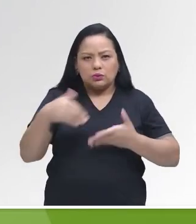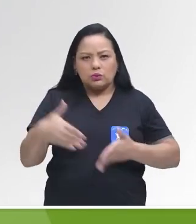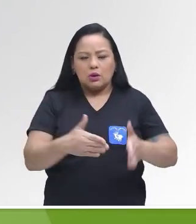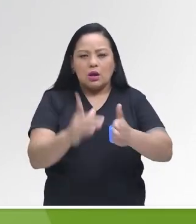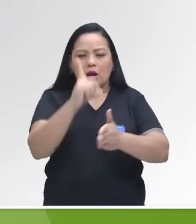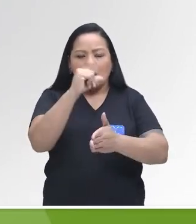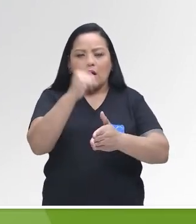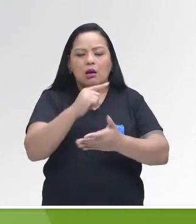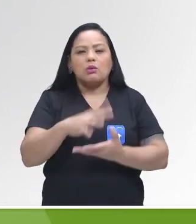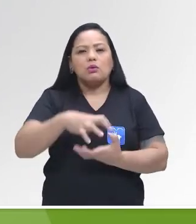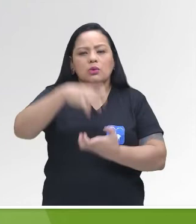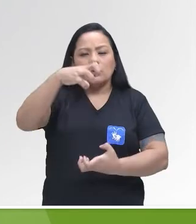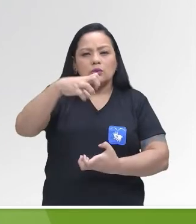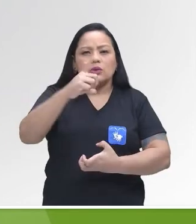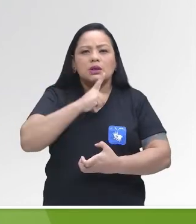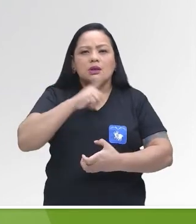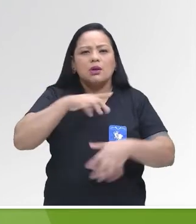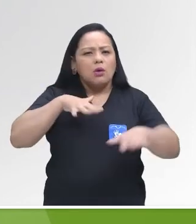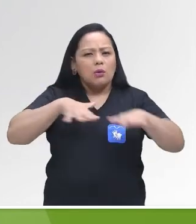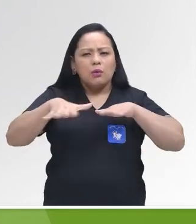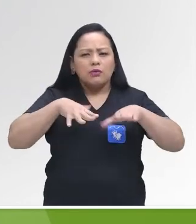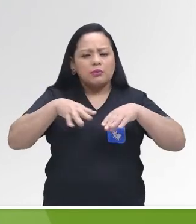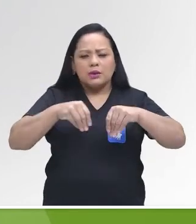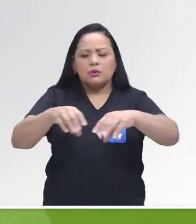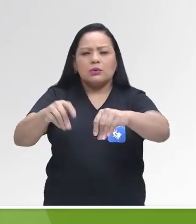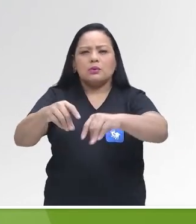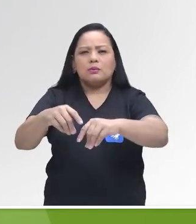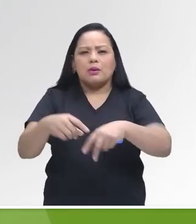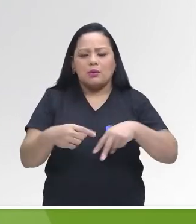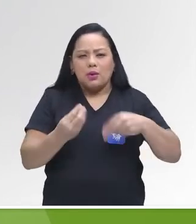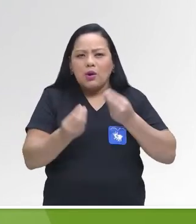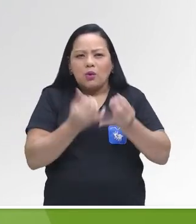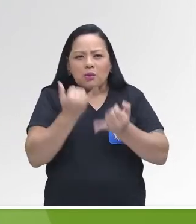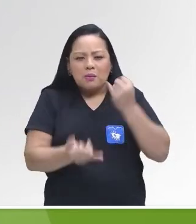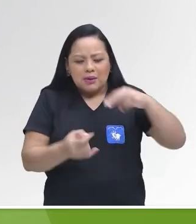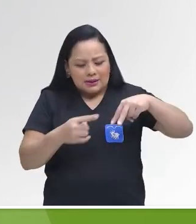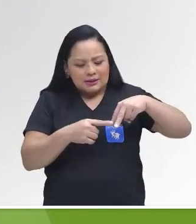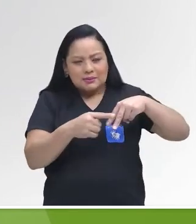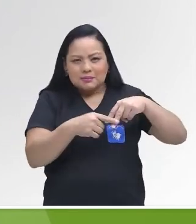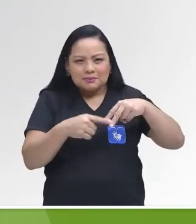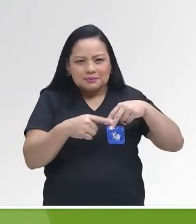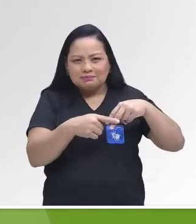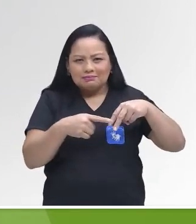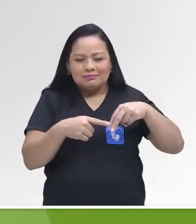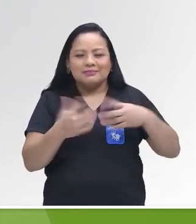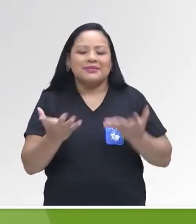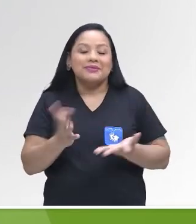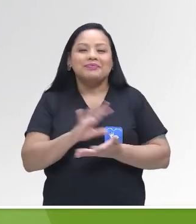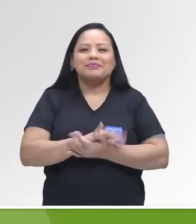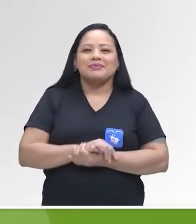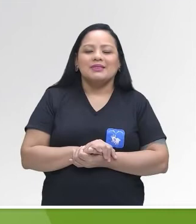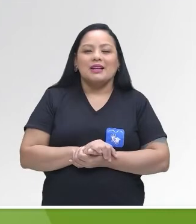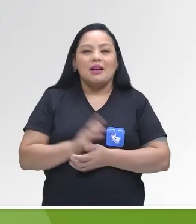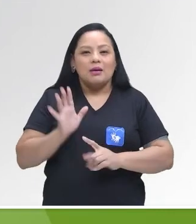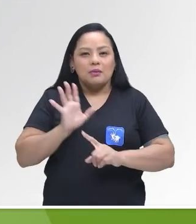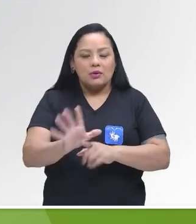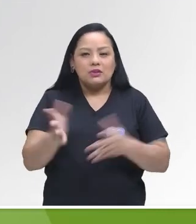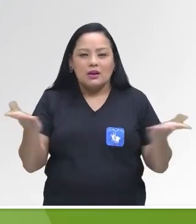adultos vão ter as pernas, com exceção das cecílias, tá? E aí, a gente vai mostrar para